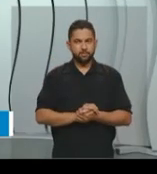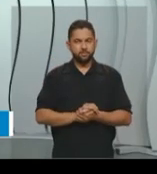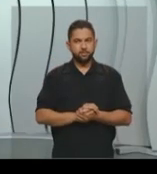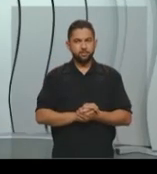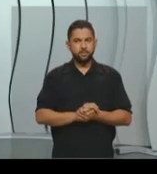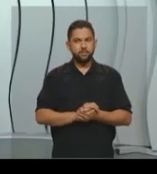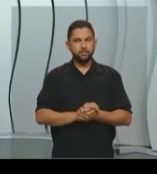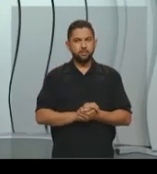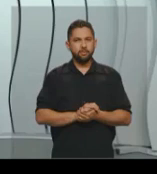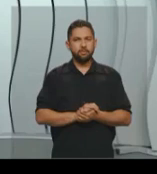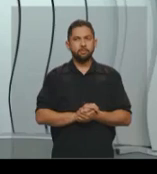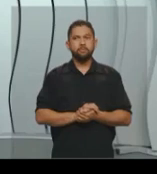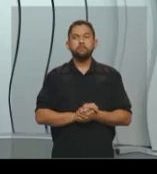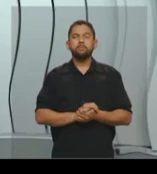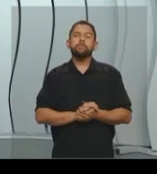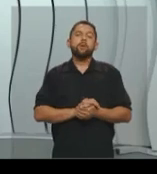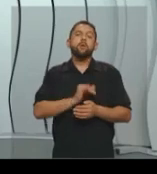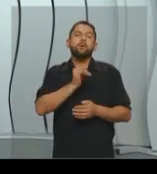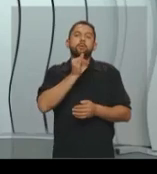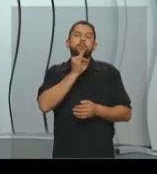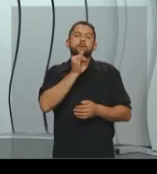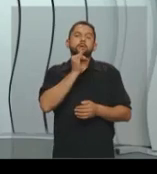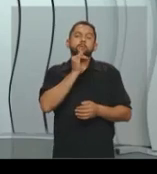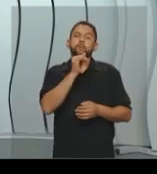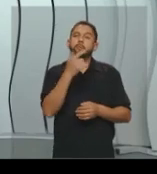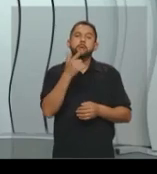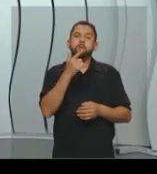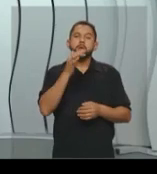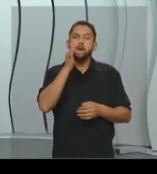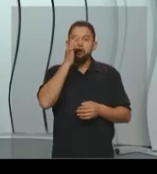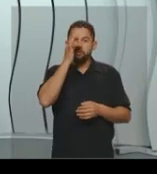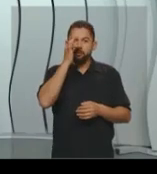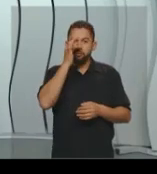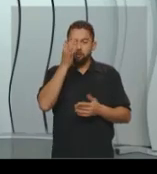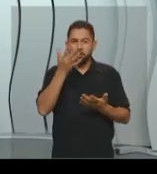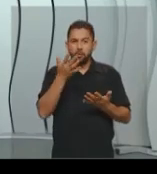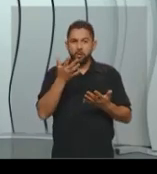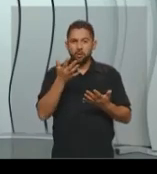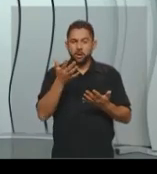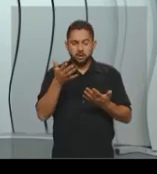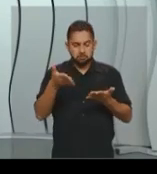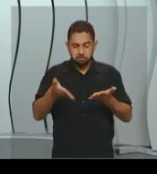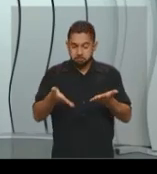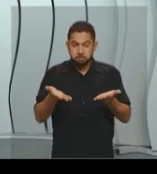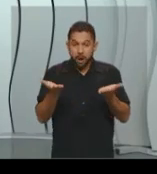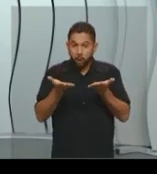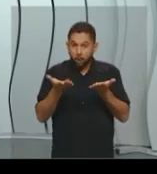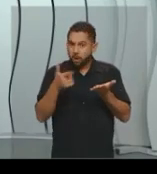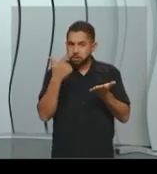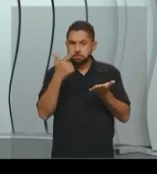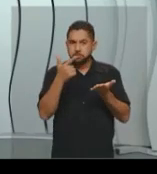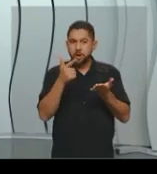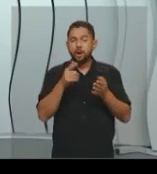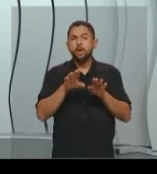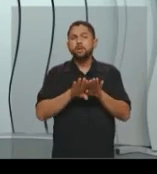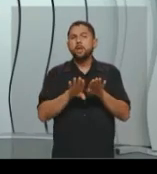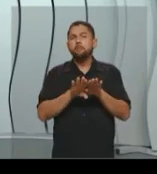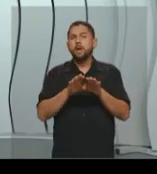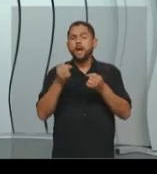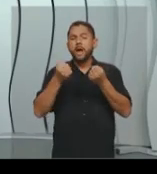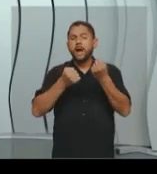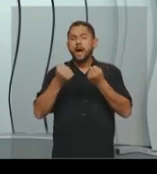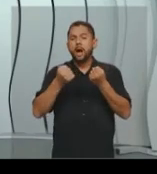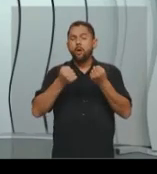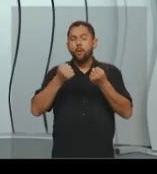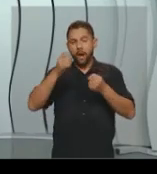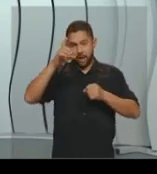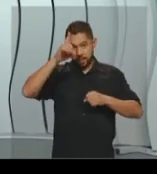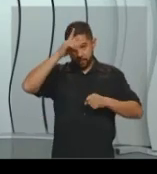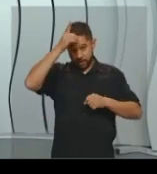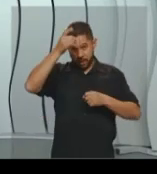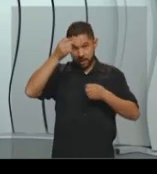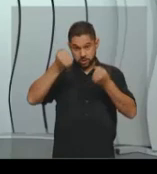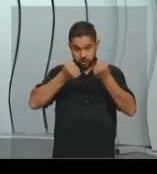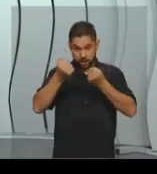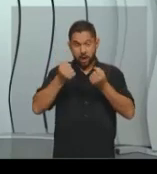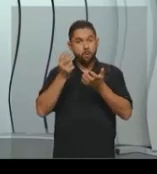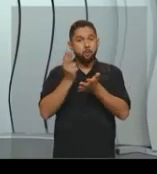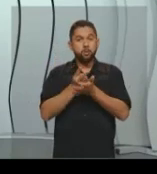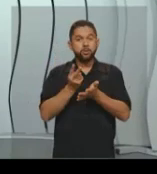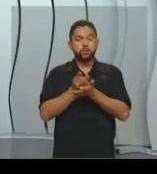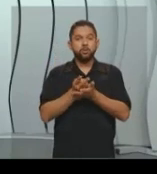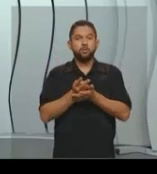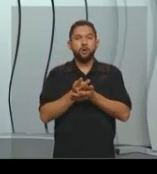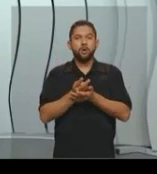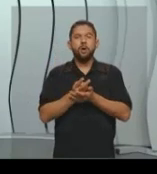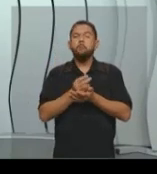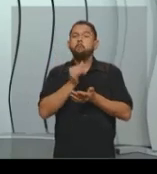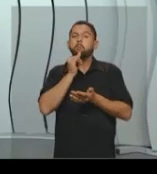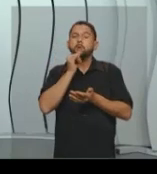não vê, né, nenhuma rosa na nossa frente, se a gente não vê nenhum carro na nossa frente, a ideia de carro continua existindo. Dinossauros